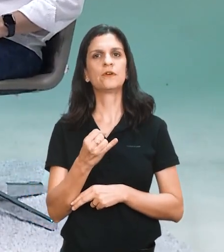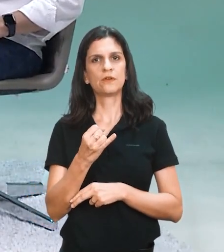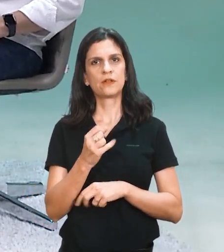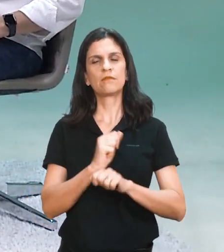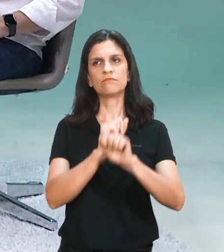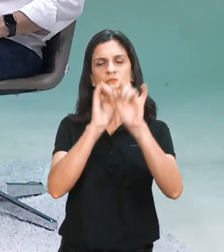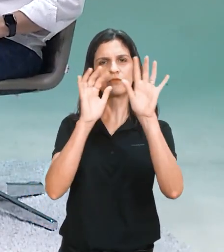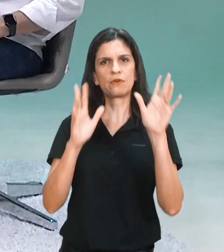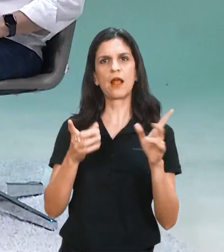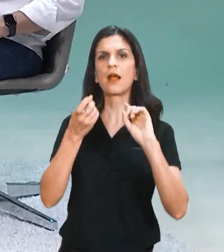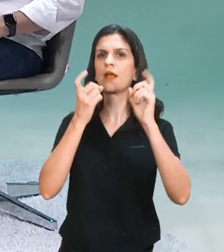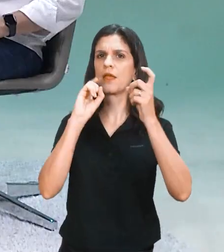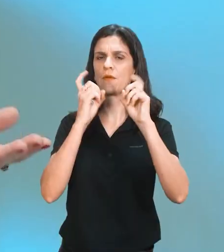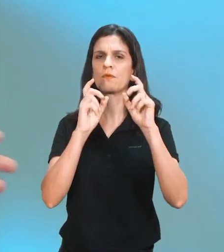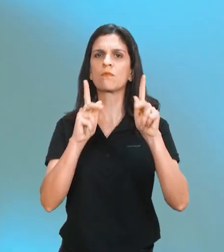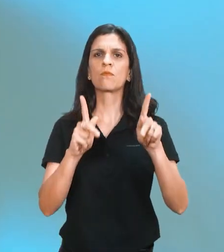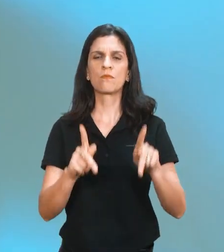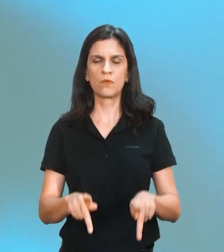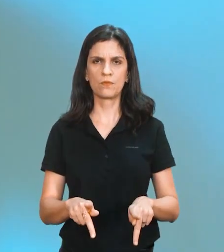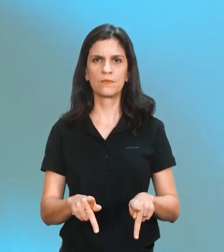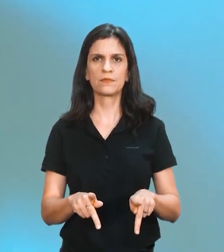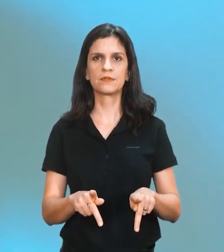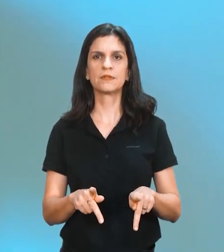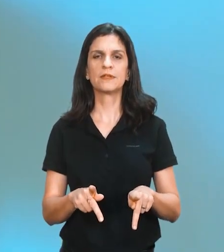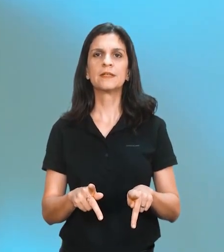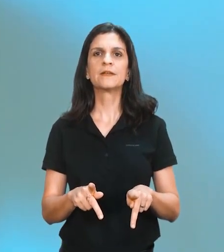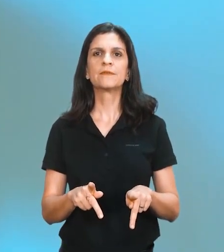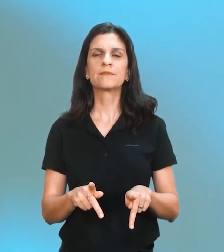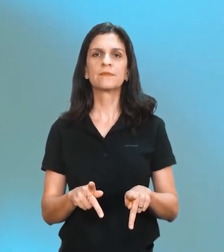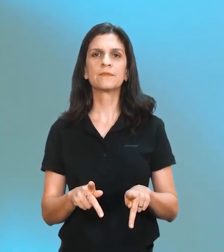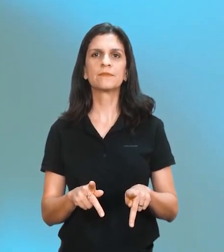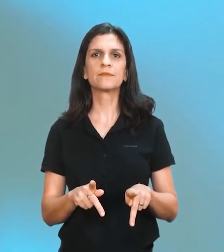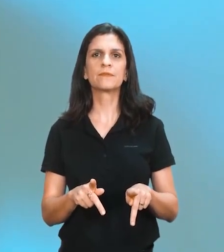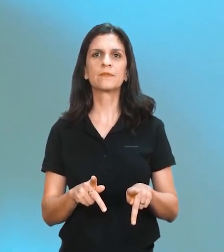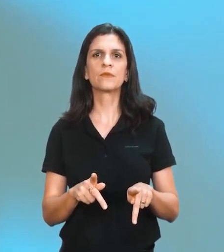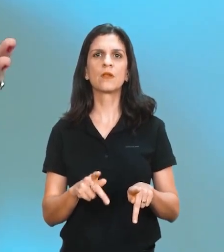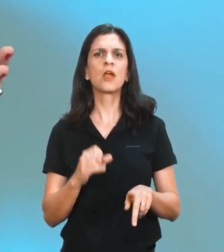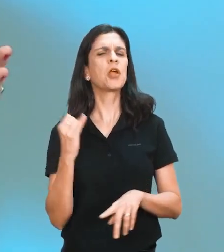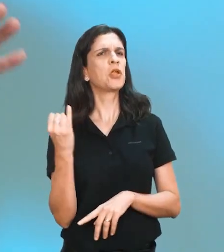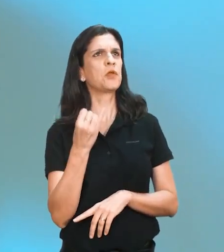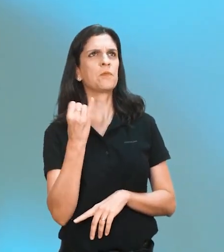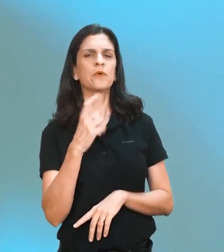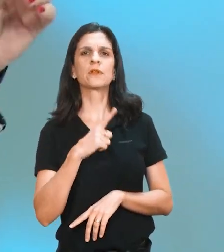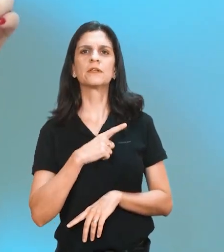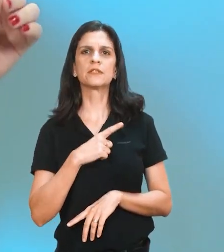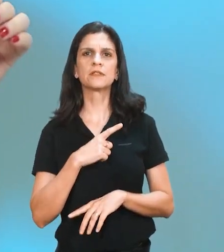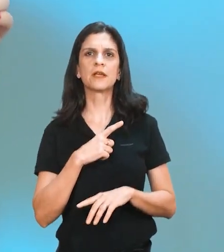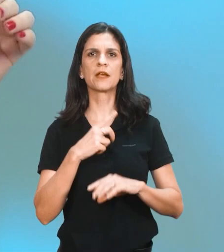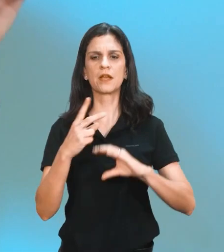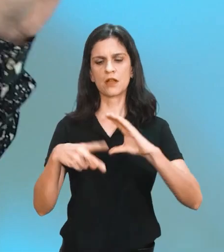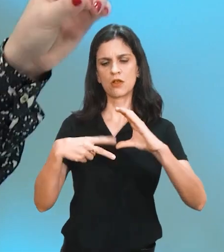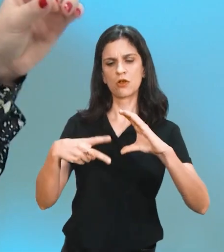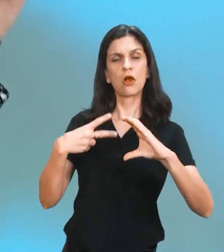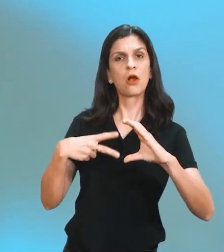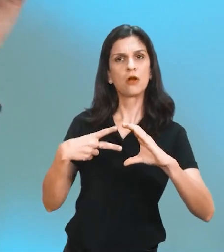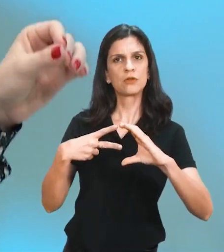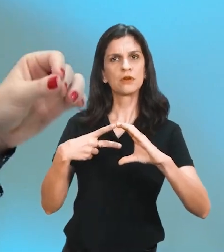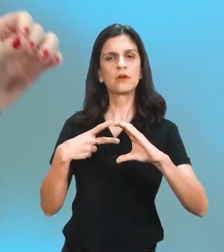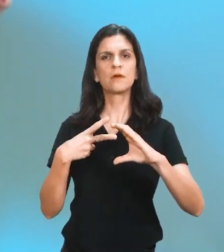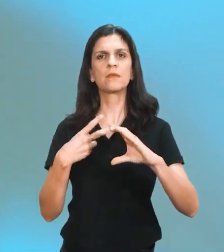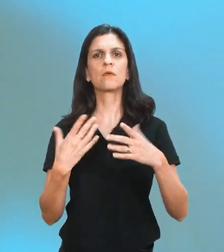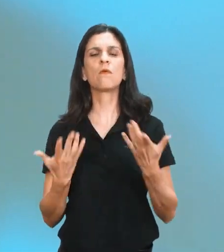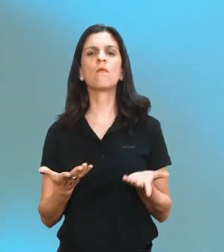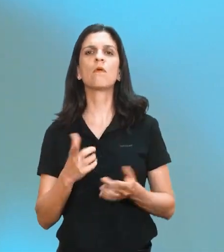essa questão da transparência, né, que Sim. são as reuniões públicas. Sim. Qual que foi a importância disso para o trabalho